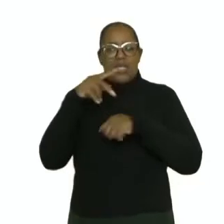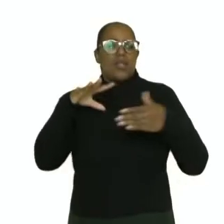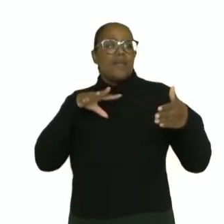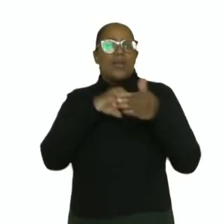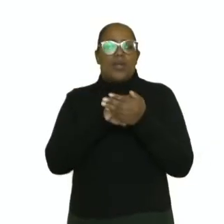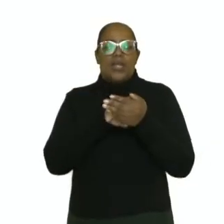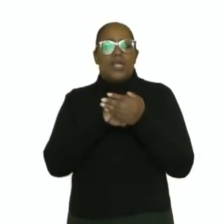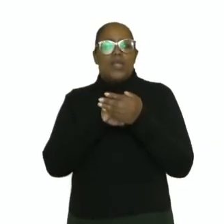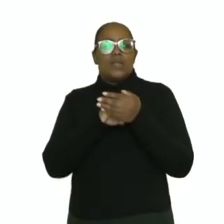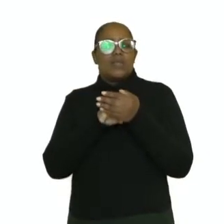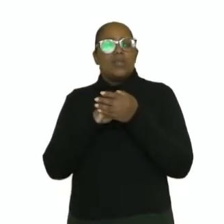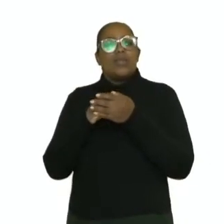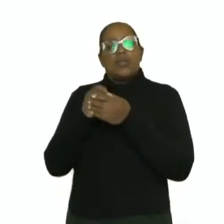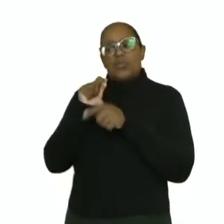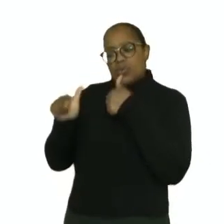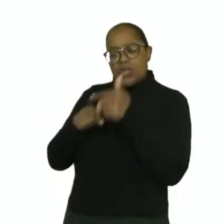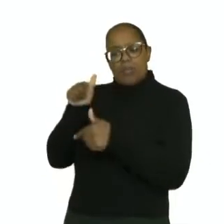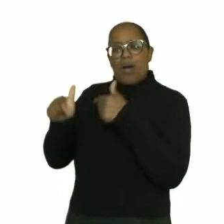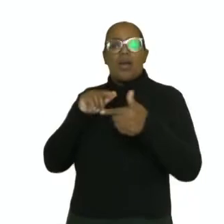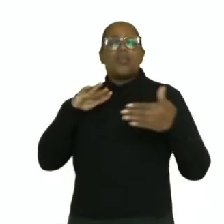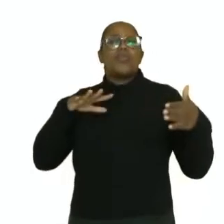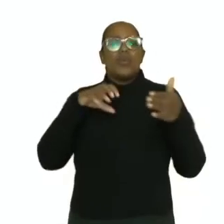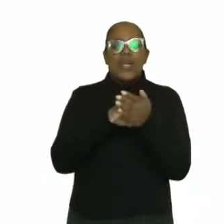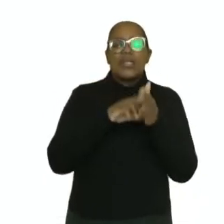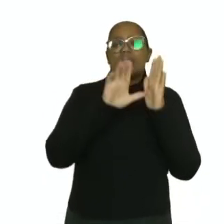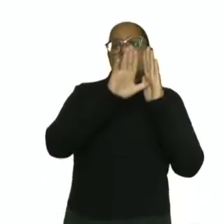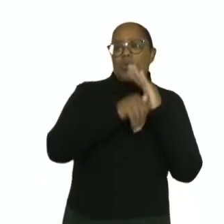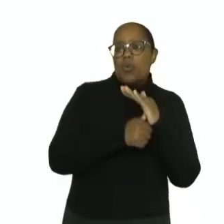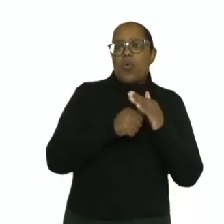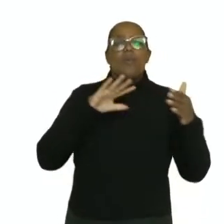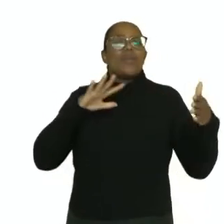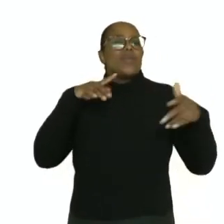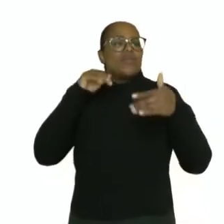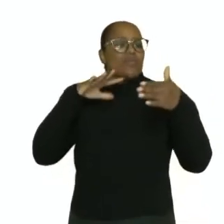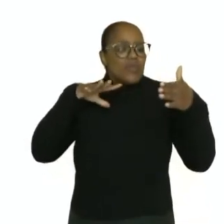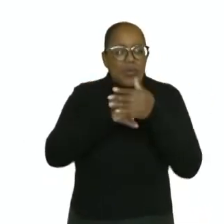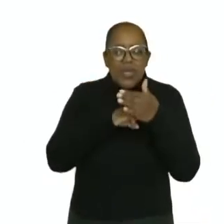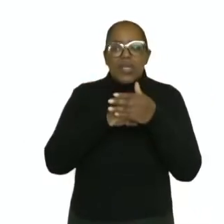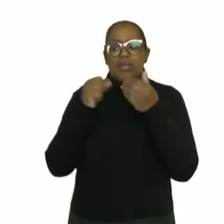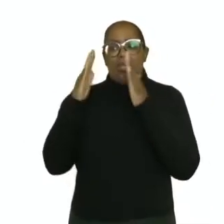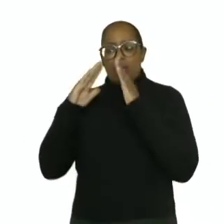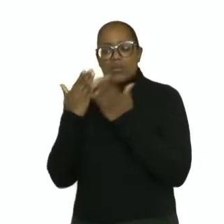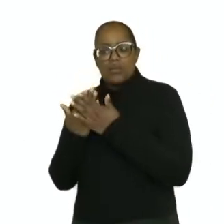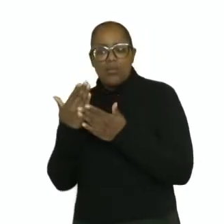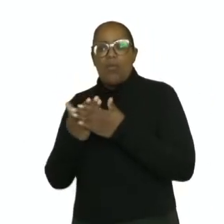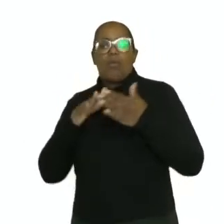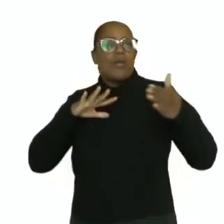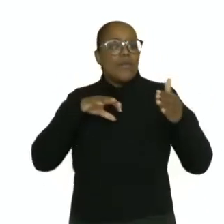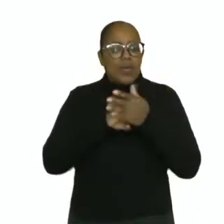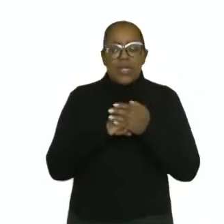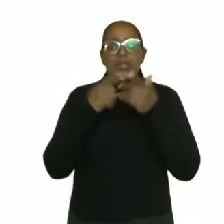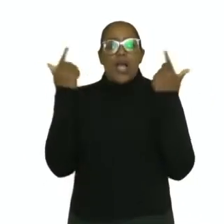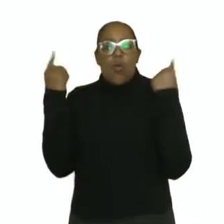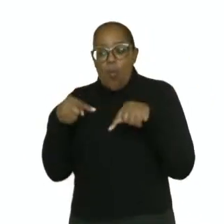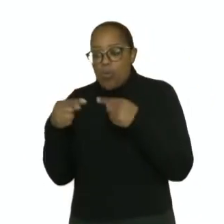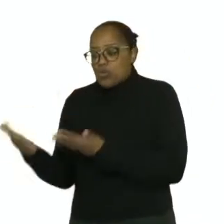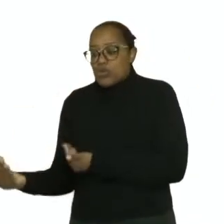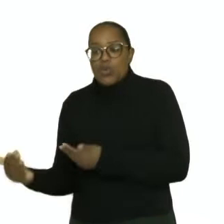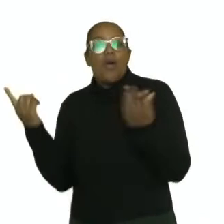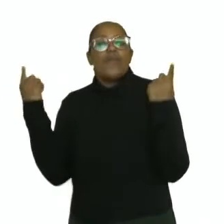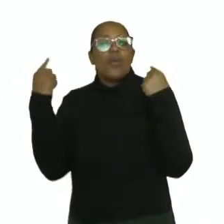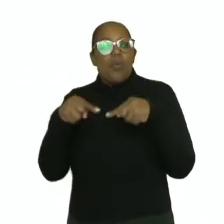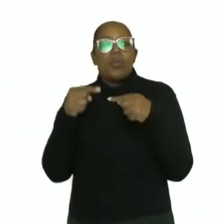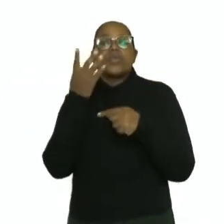violência criminal, violência nas ruas, no trânsito, nas escolas, no campo, contra o jovem, a criança,